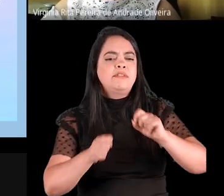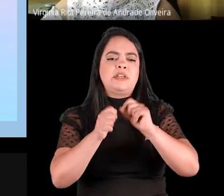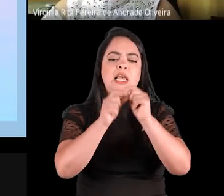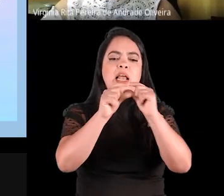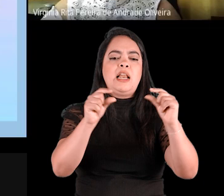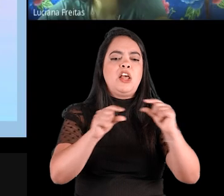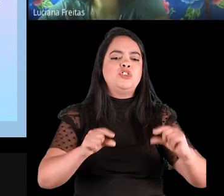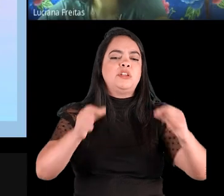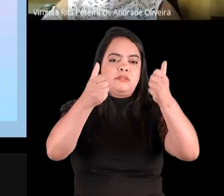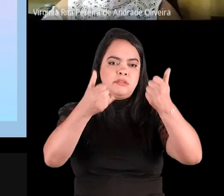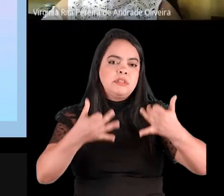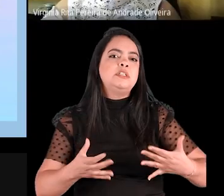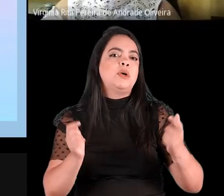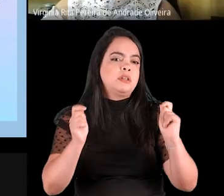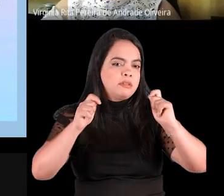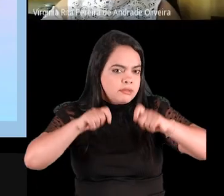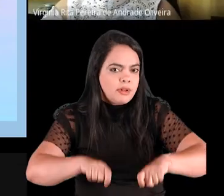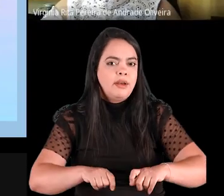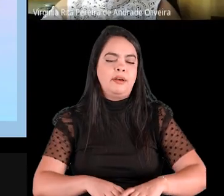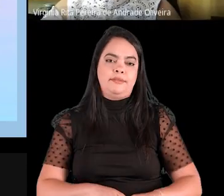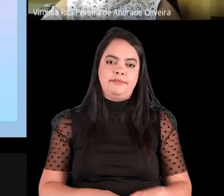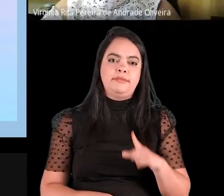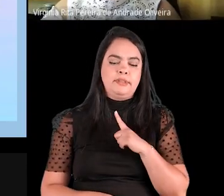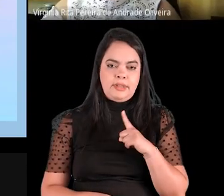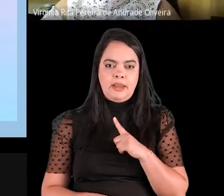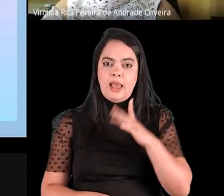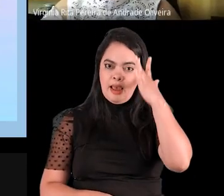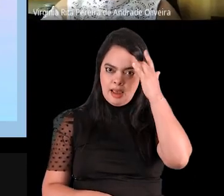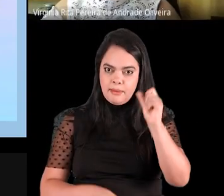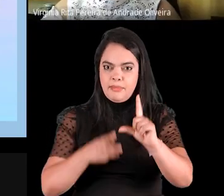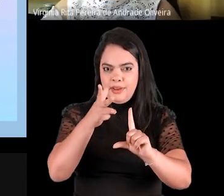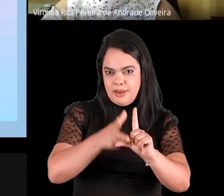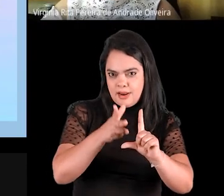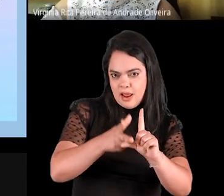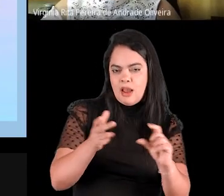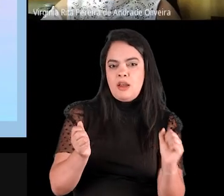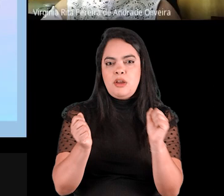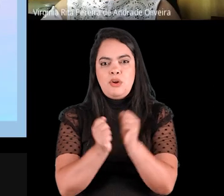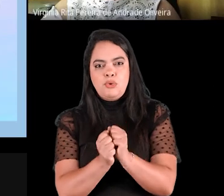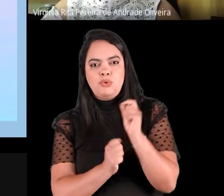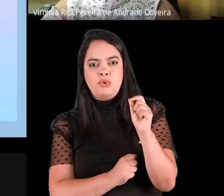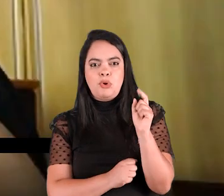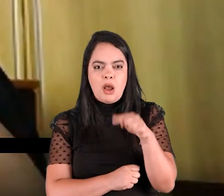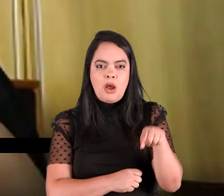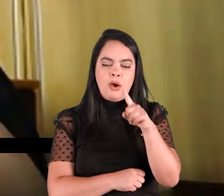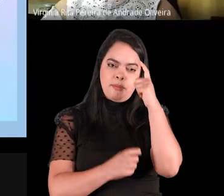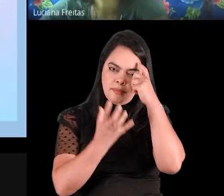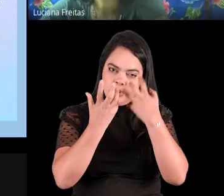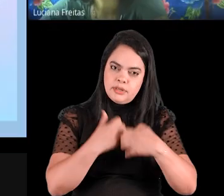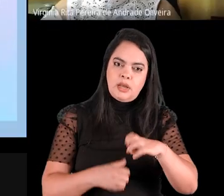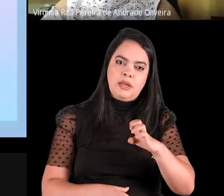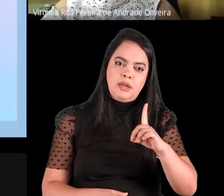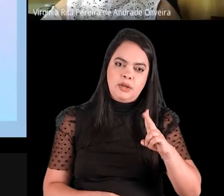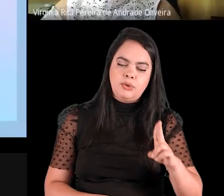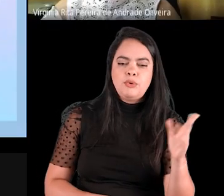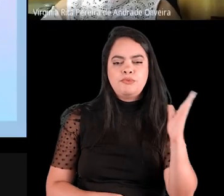né? Então a descrição está ao lado aí, né? Amanhã faremos uma live junto com o @pensaredu, venham discutir com a gente